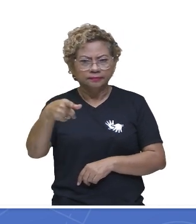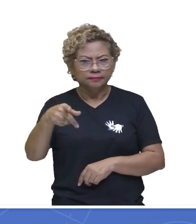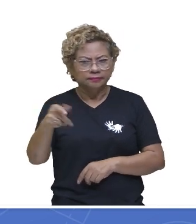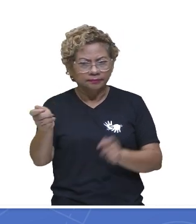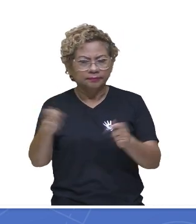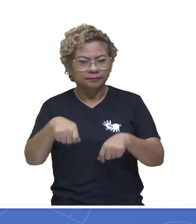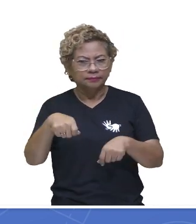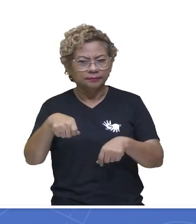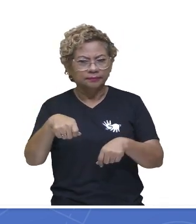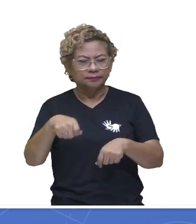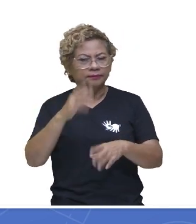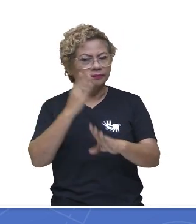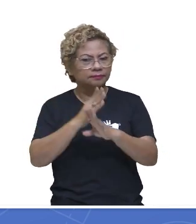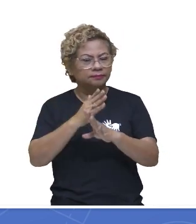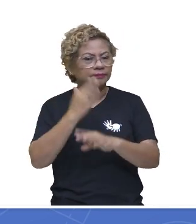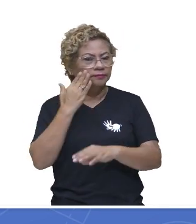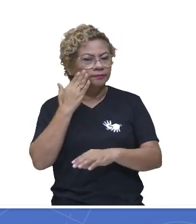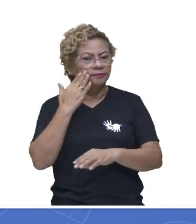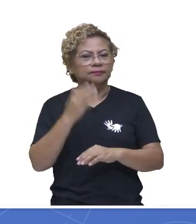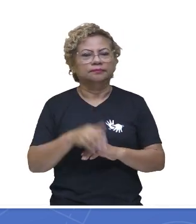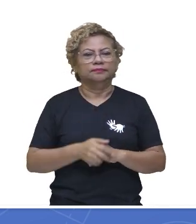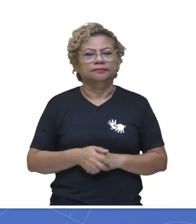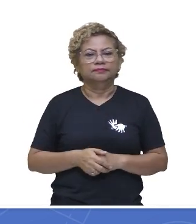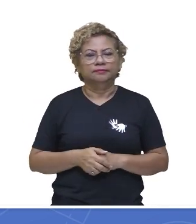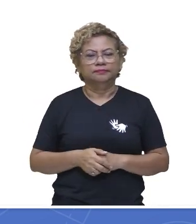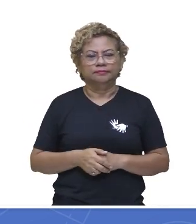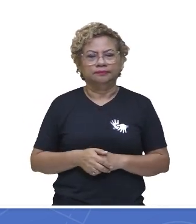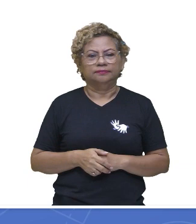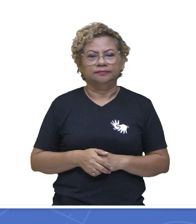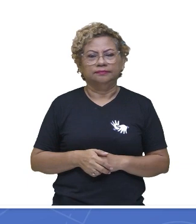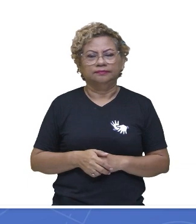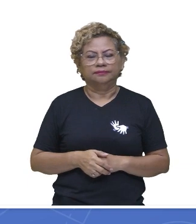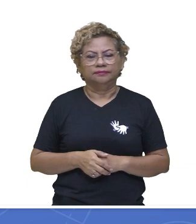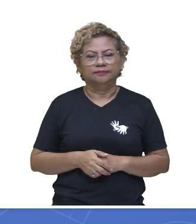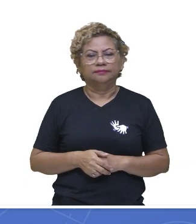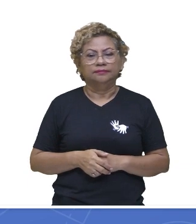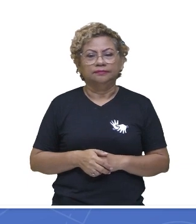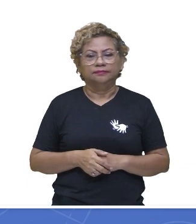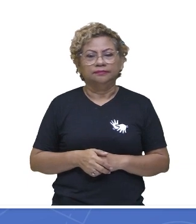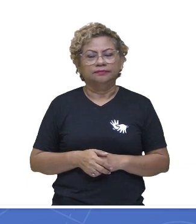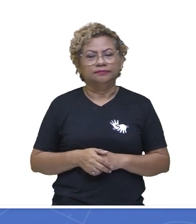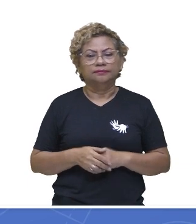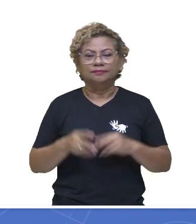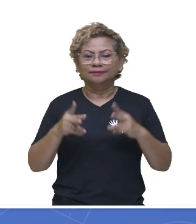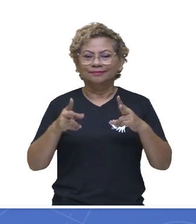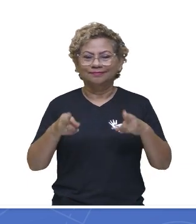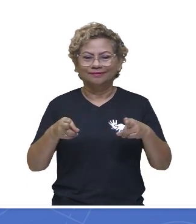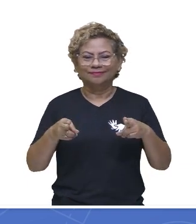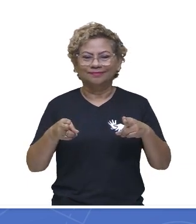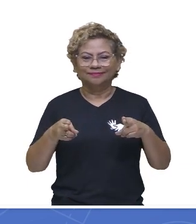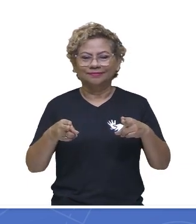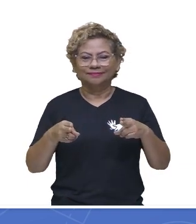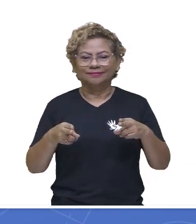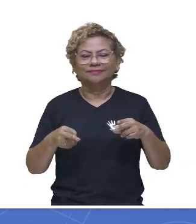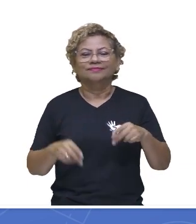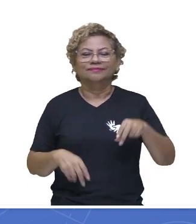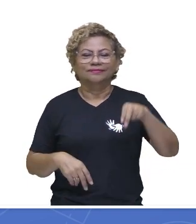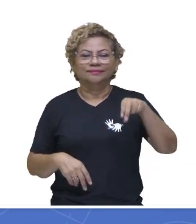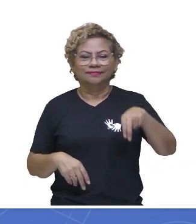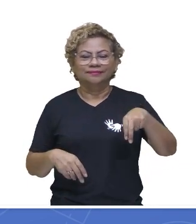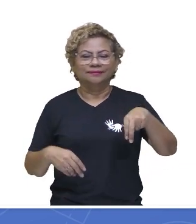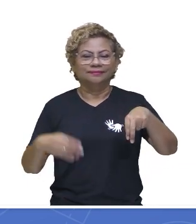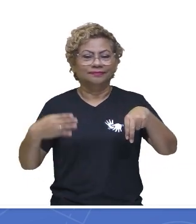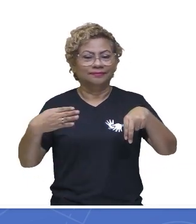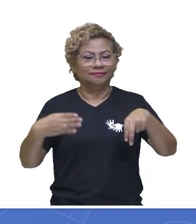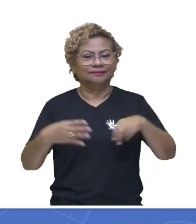questão, vejam. Esses dois elementos aqui, eles não têm que ser iguais, então eu já sei, ó, que o valor de N é igual a